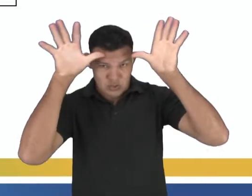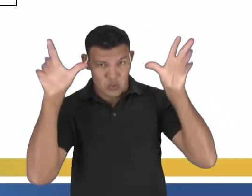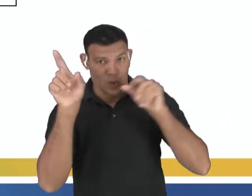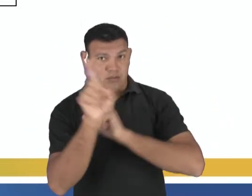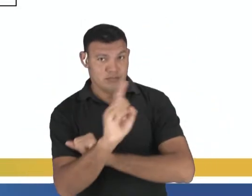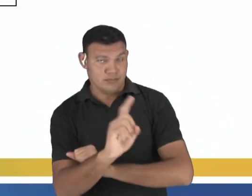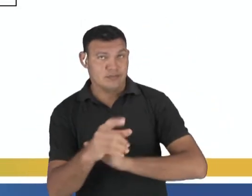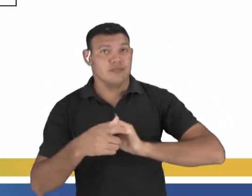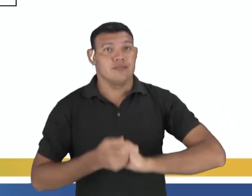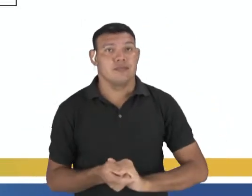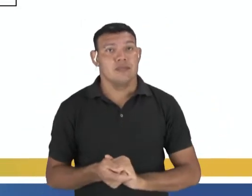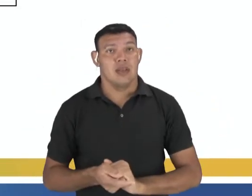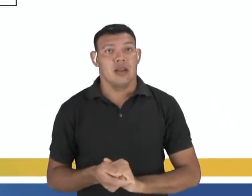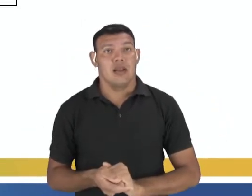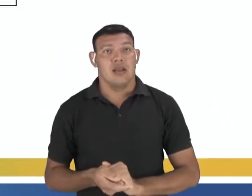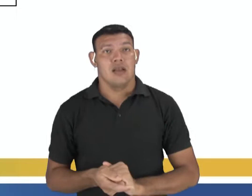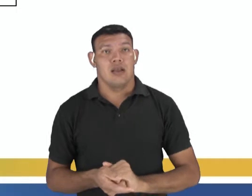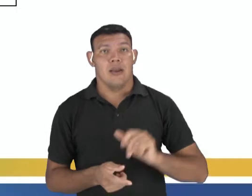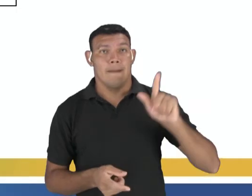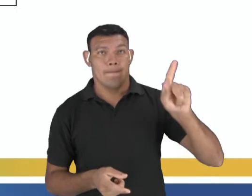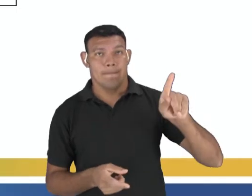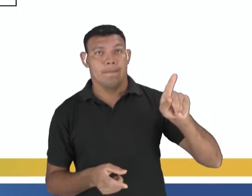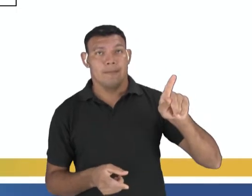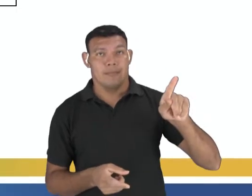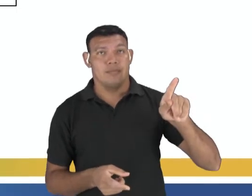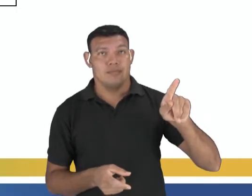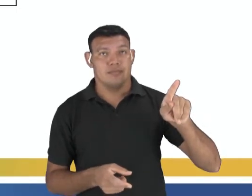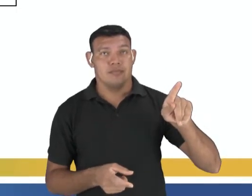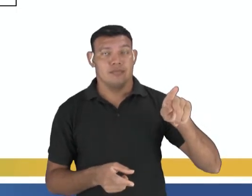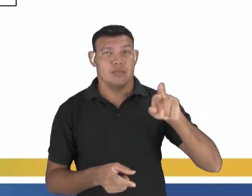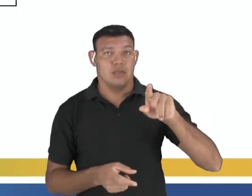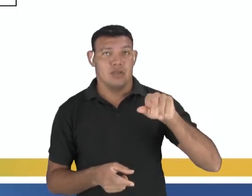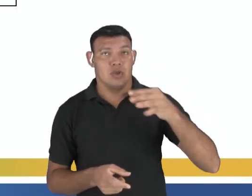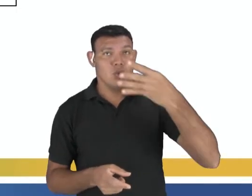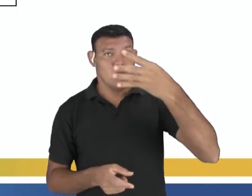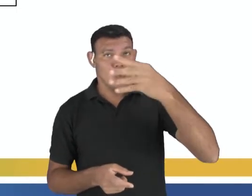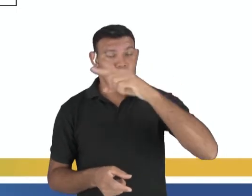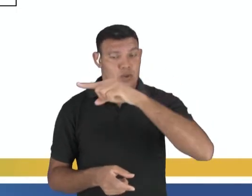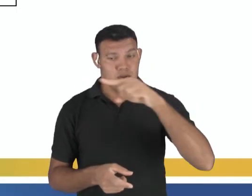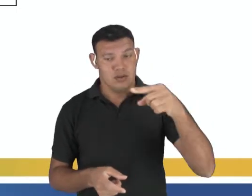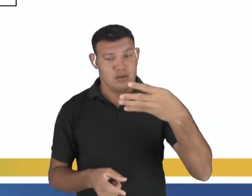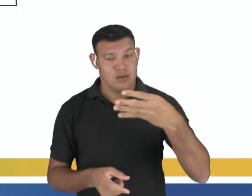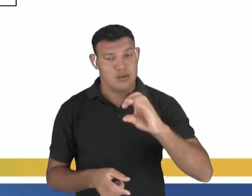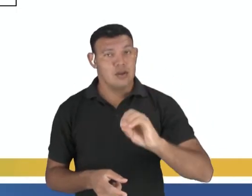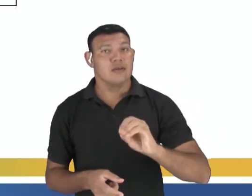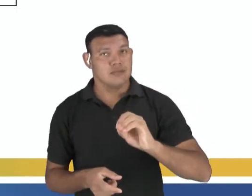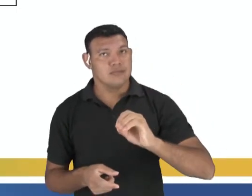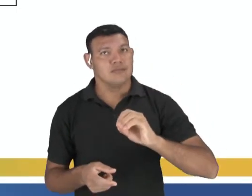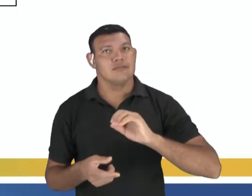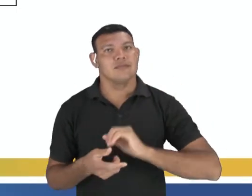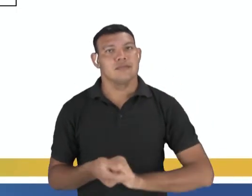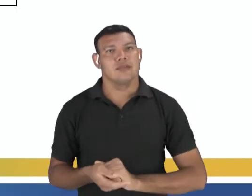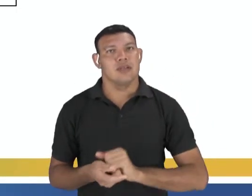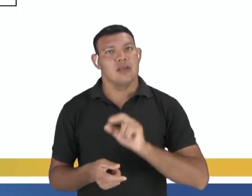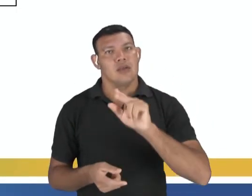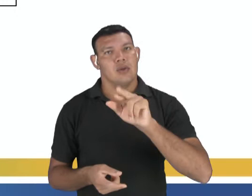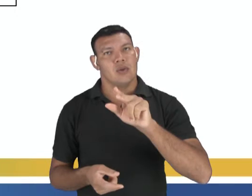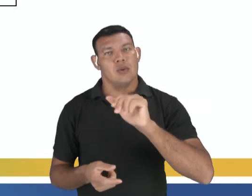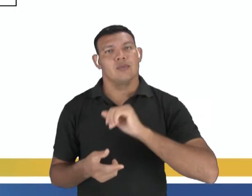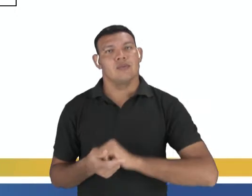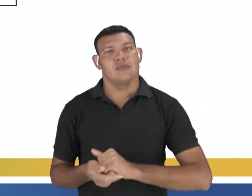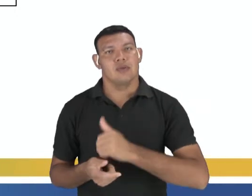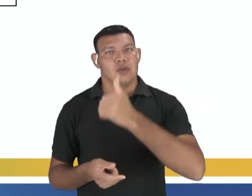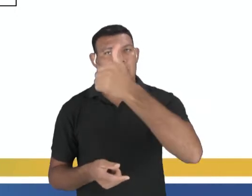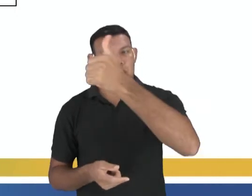porque 4 é a quantidade de elementos do espaço do evento favorável e 40 é a quantidade de elementos, né,